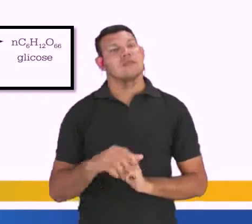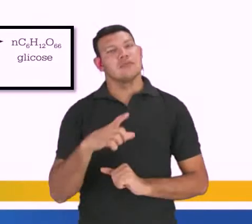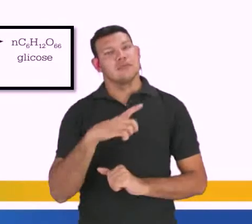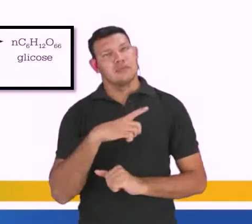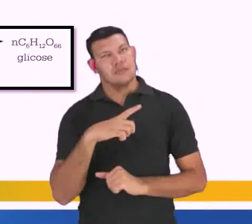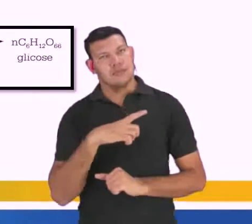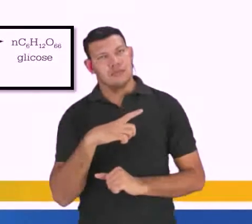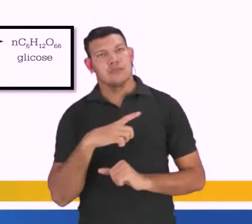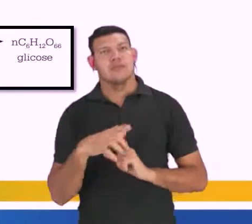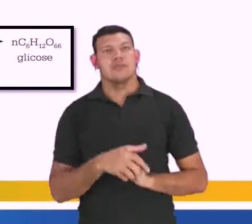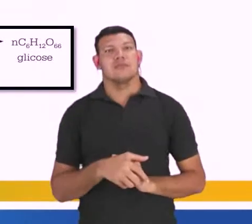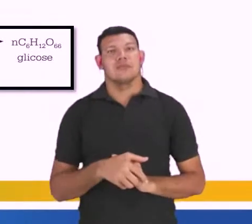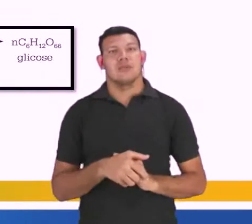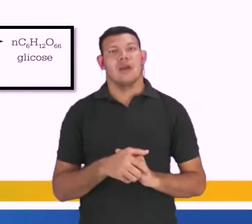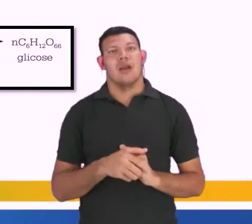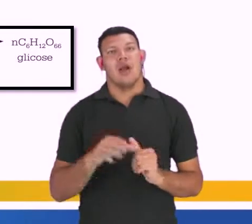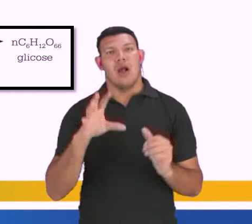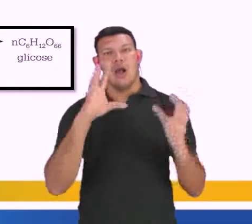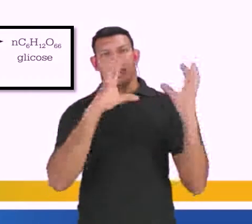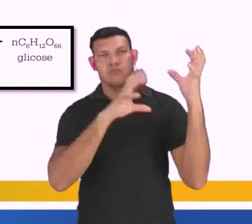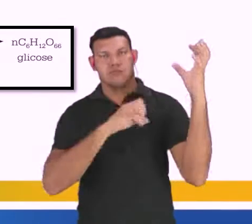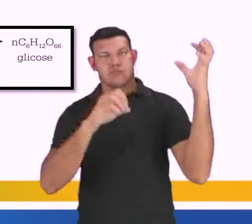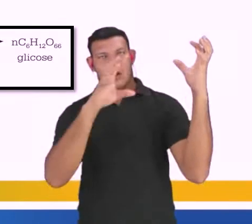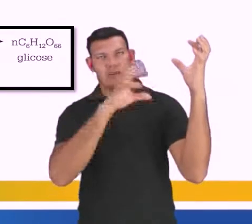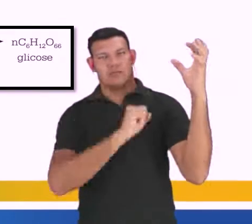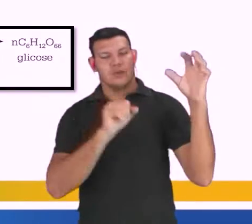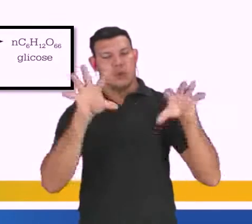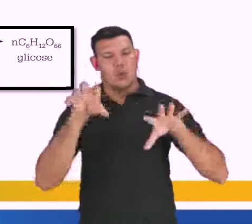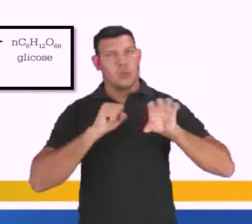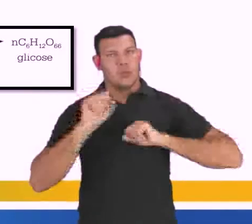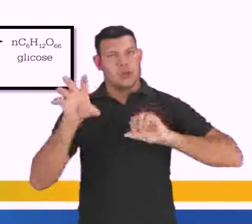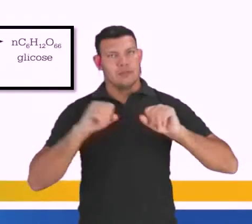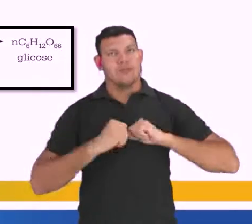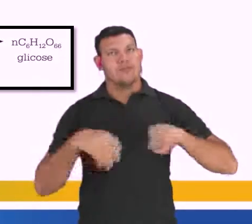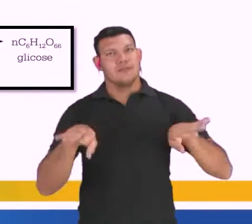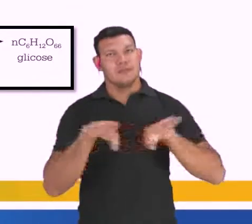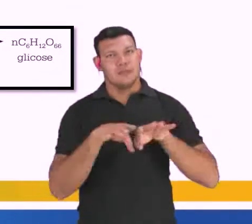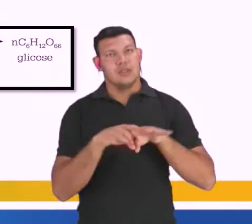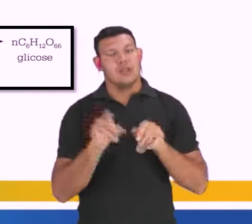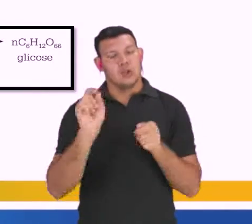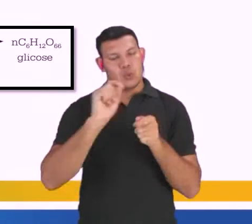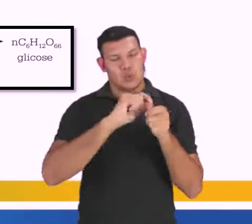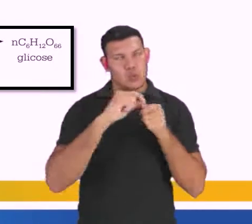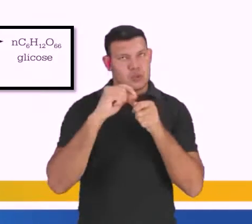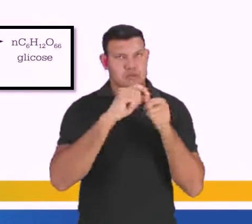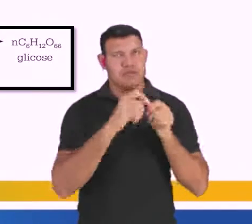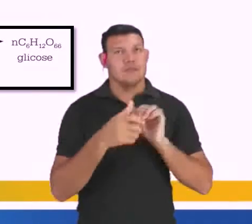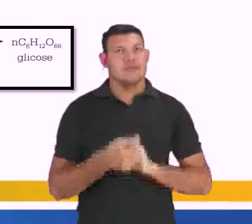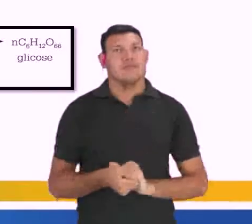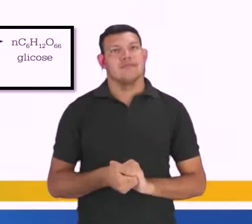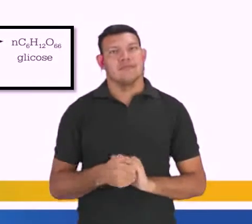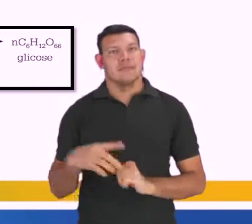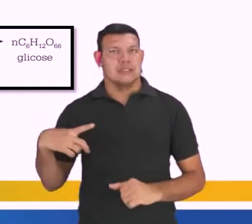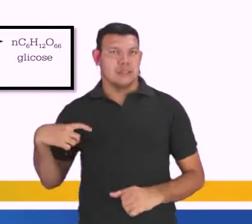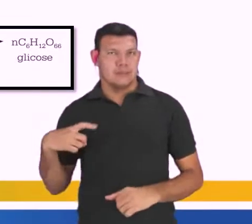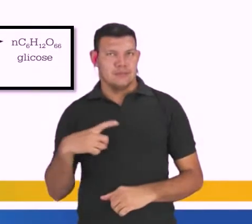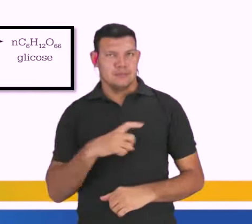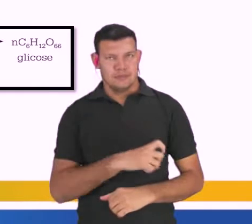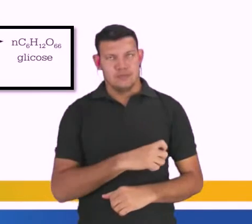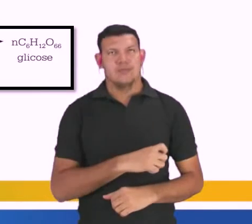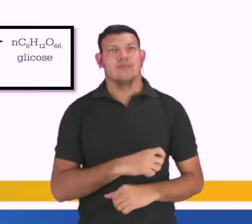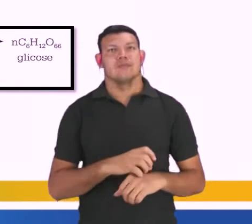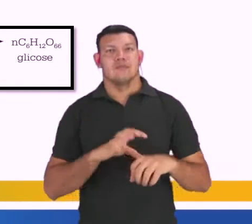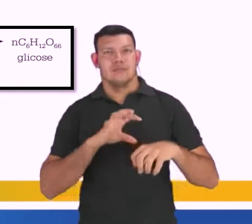os consumidores e os produtores. Esse processo dessa relação da produção, da formação de